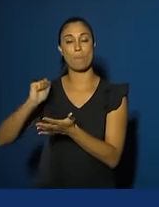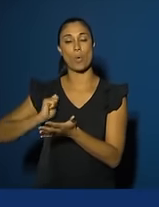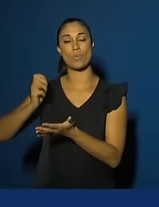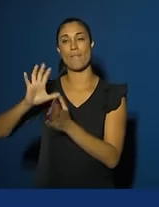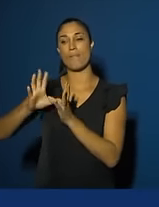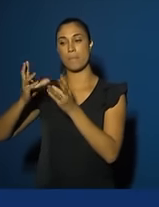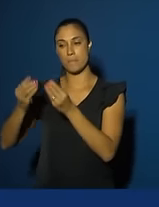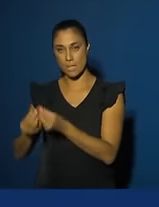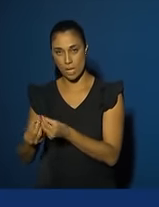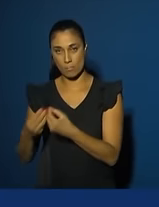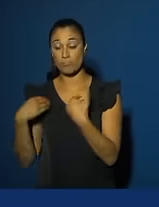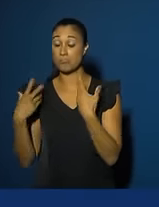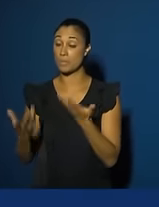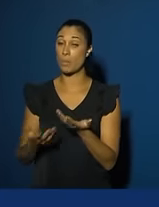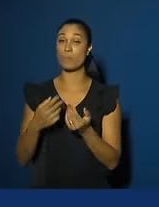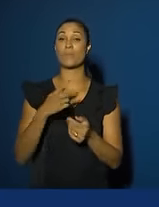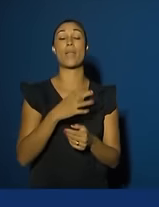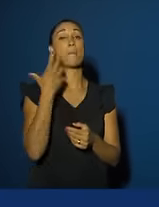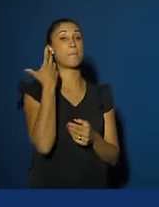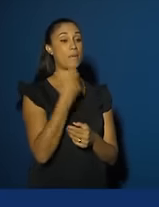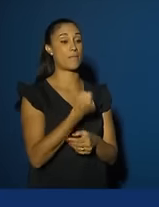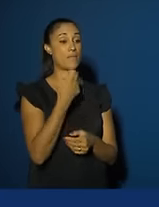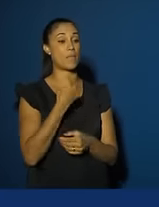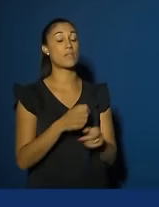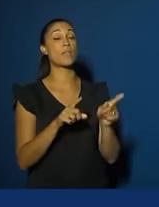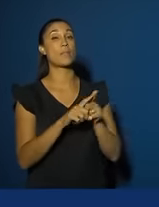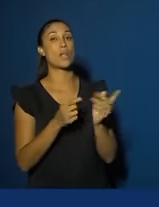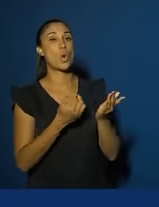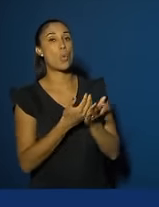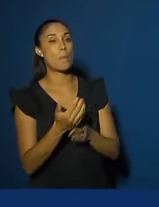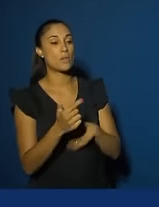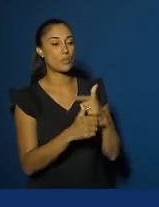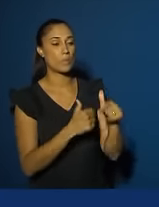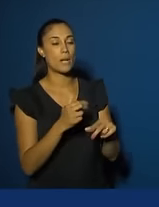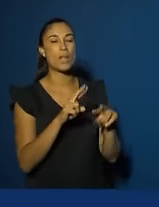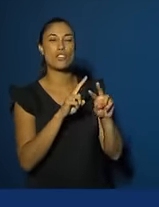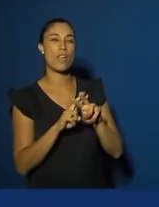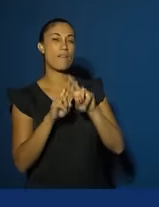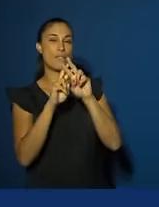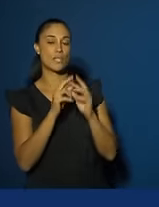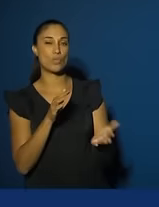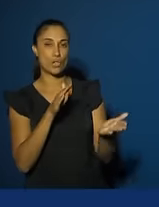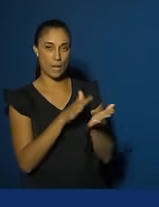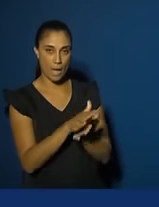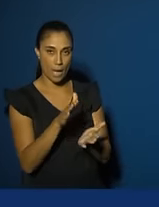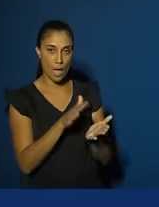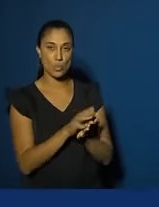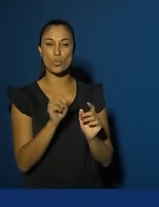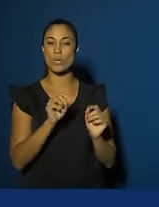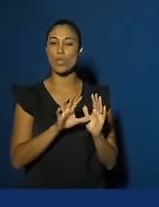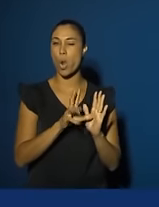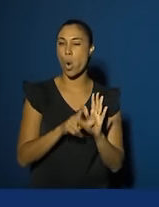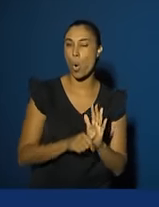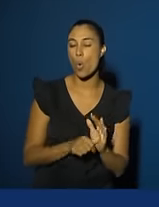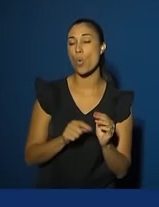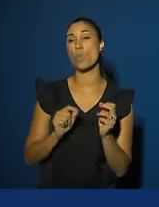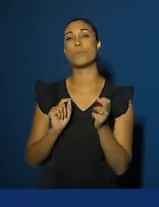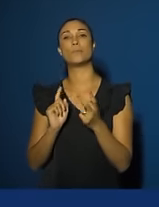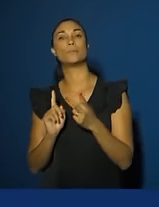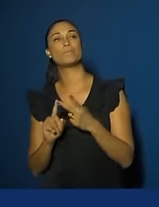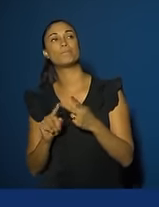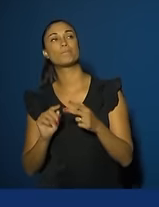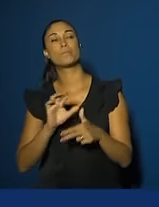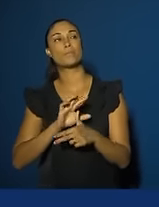Previdência começa também um trabalho importante de de revisão de gasto em virtude de Fraude em virtude de